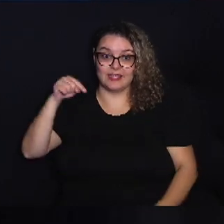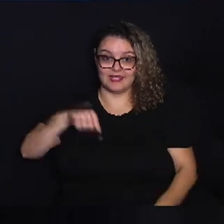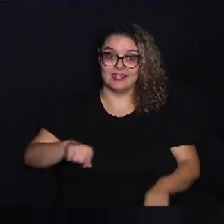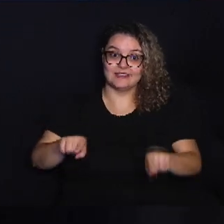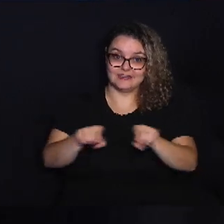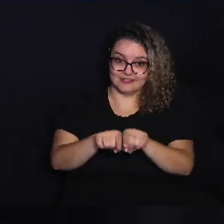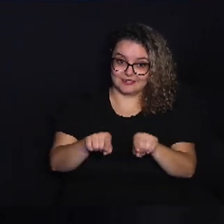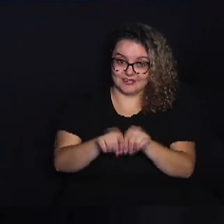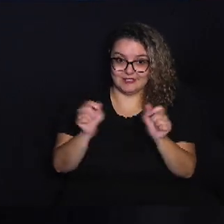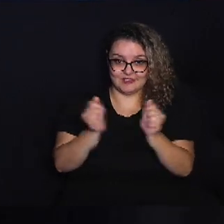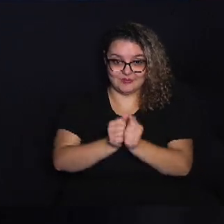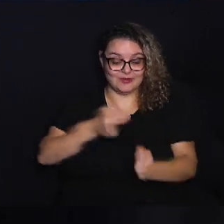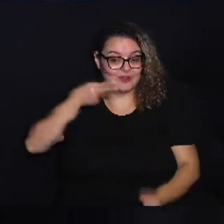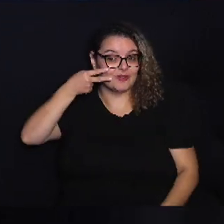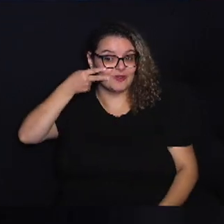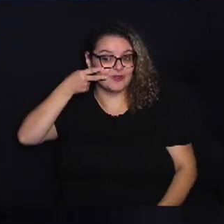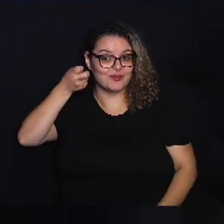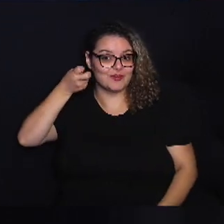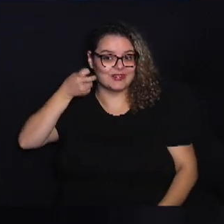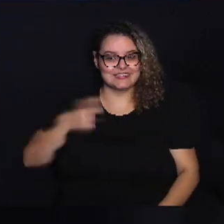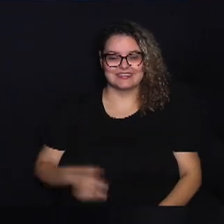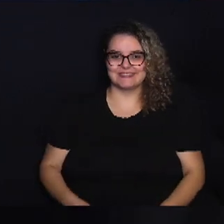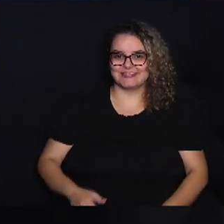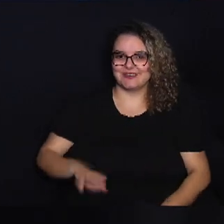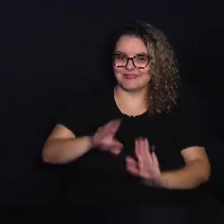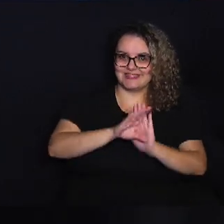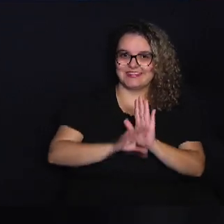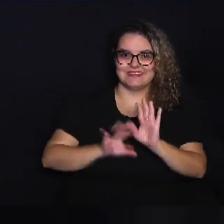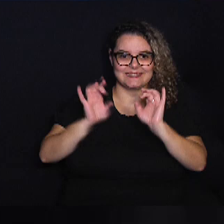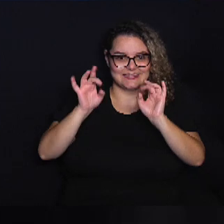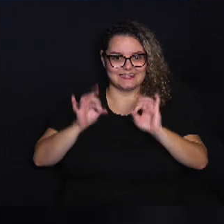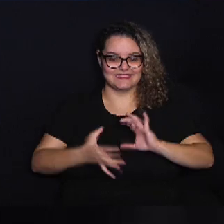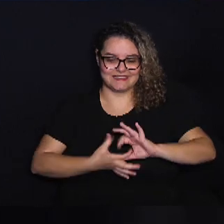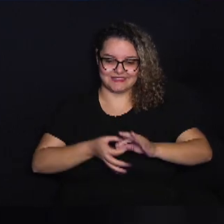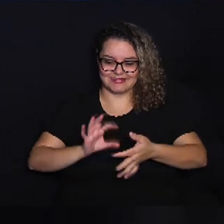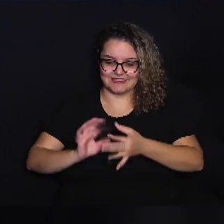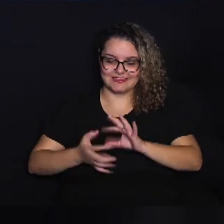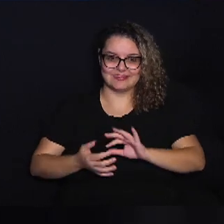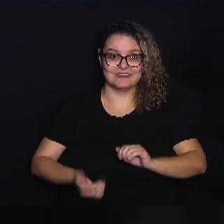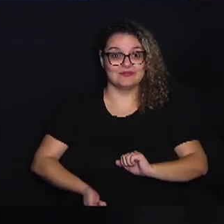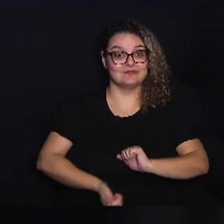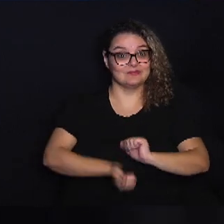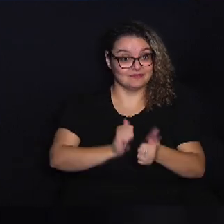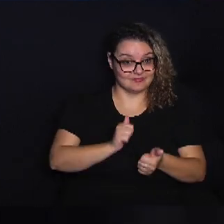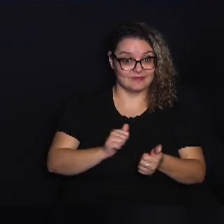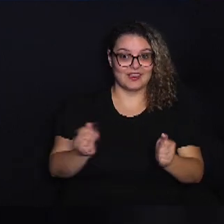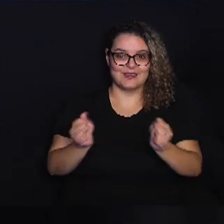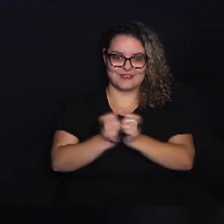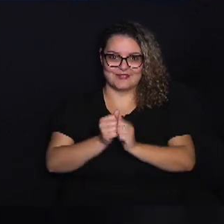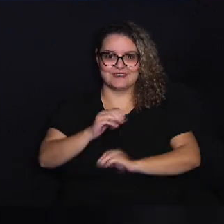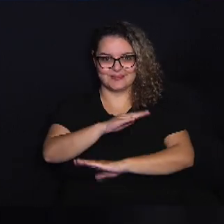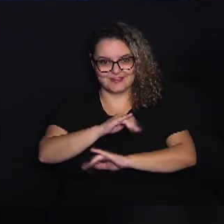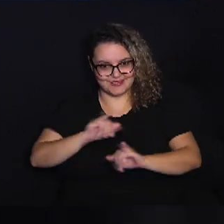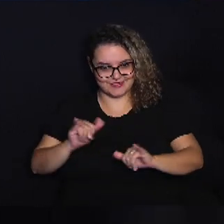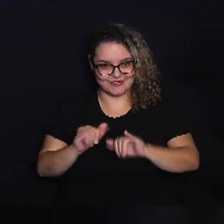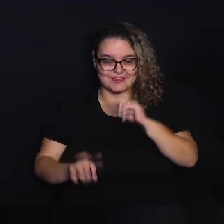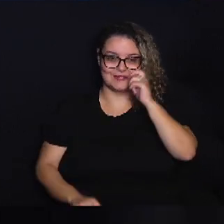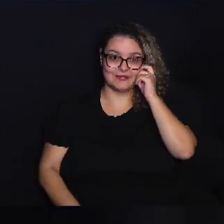também junto com o Rafael, um programa especial sobre Jogos Olímpicos, sobre esporte, coladinho com o Jornal Câmara